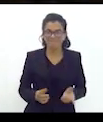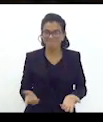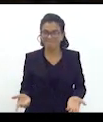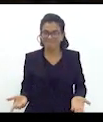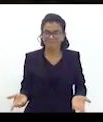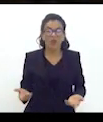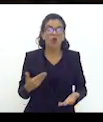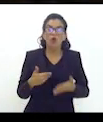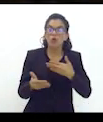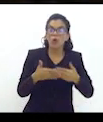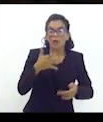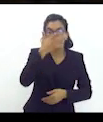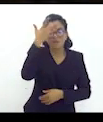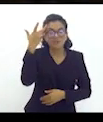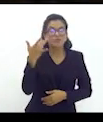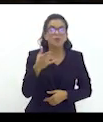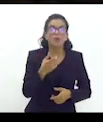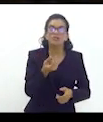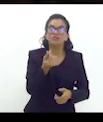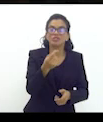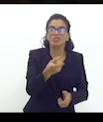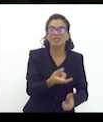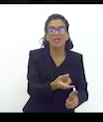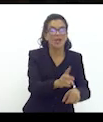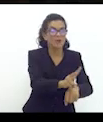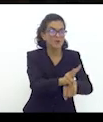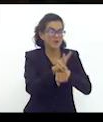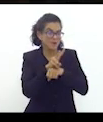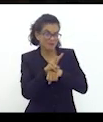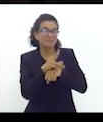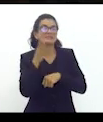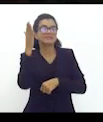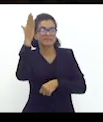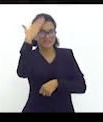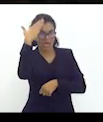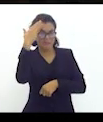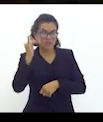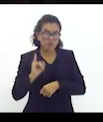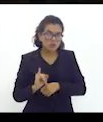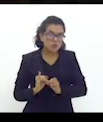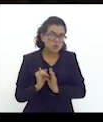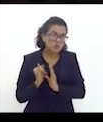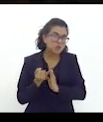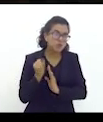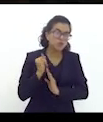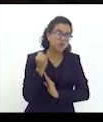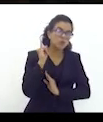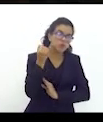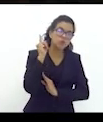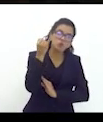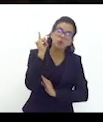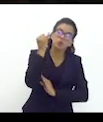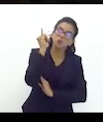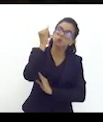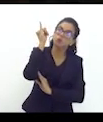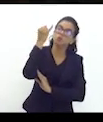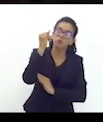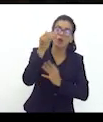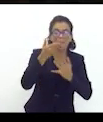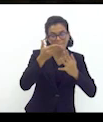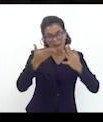Qualquer um que tome dinheiro emprestado sabe que com juro alto, quanto maior o